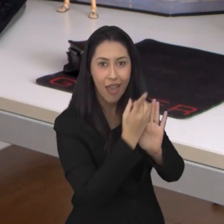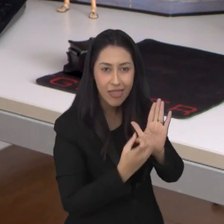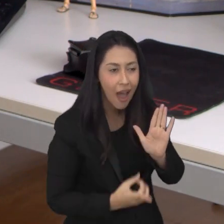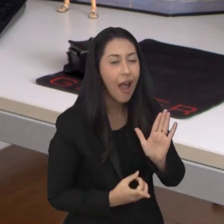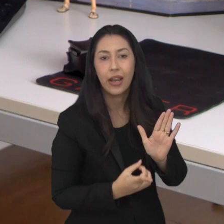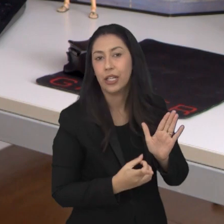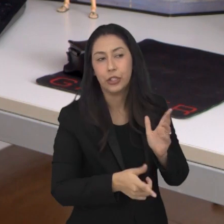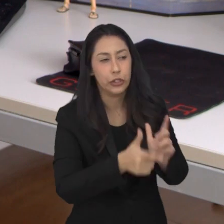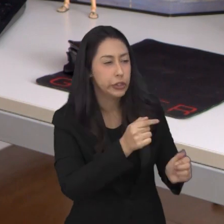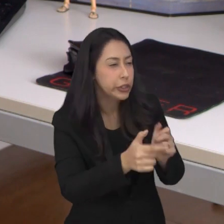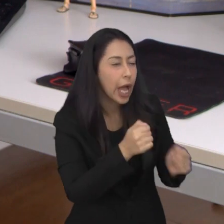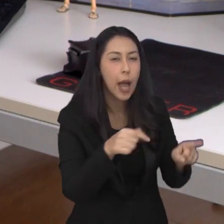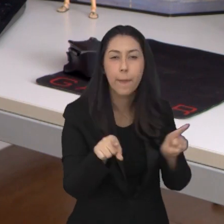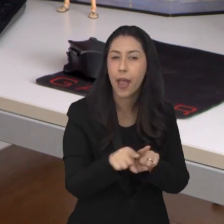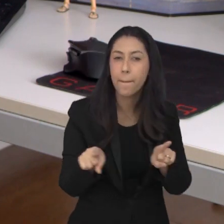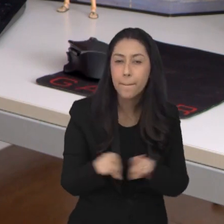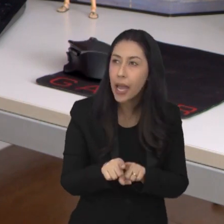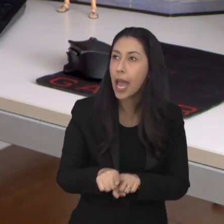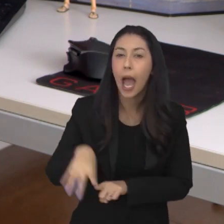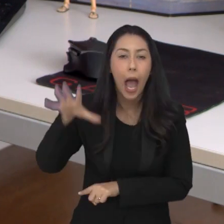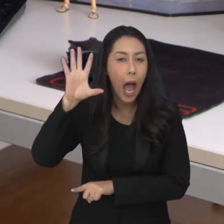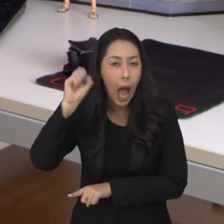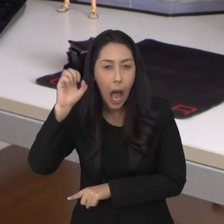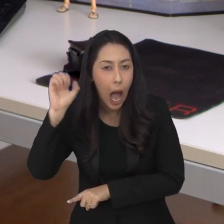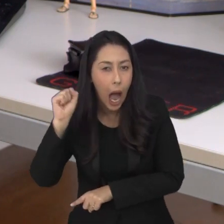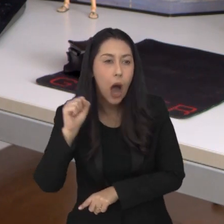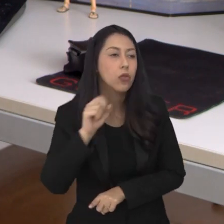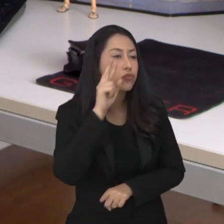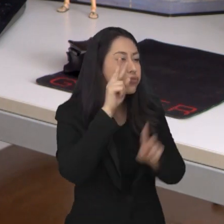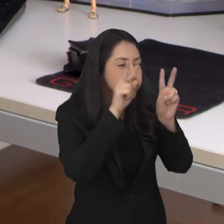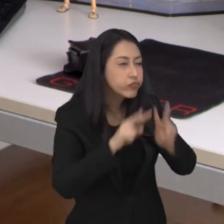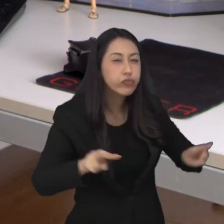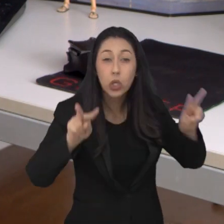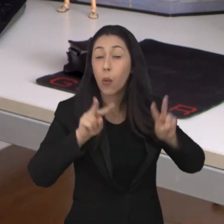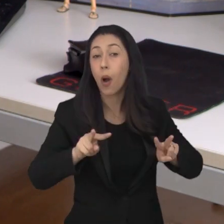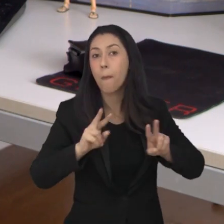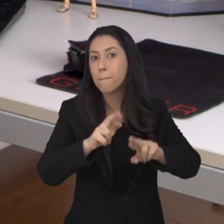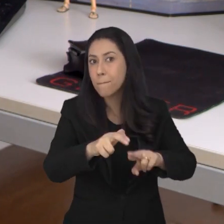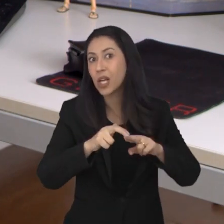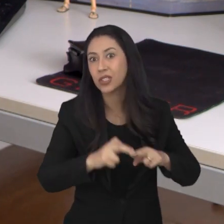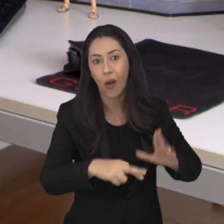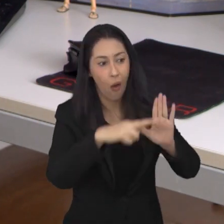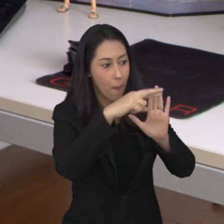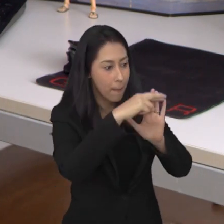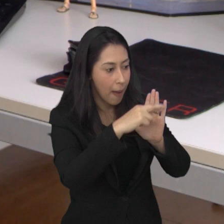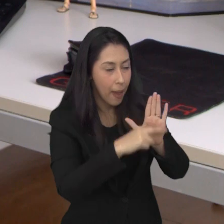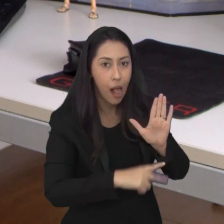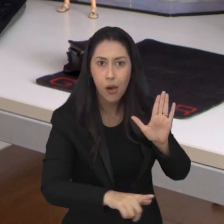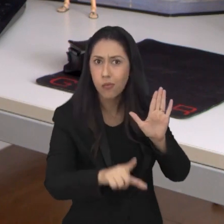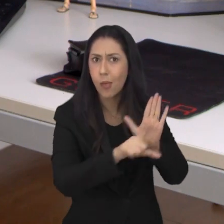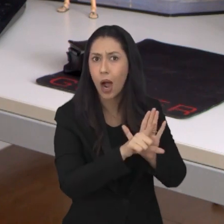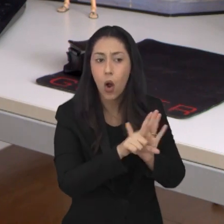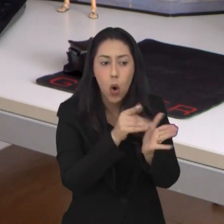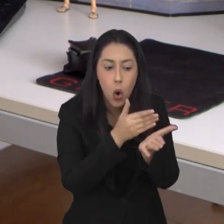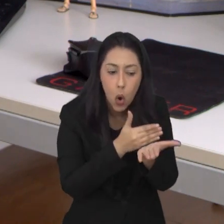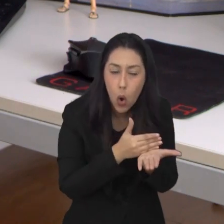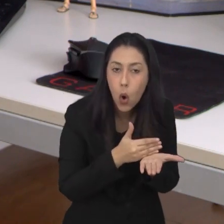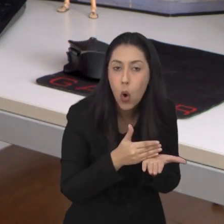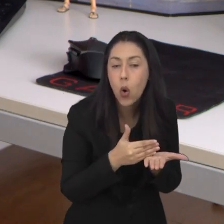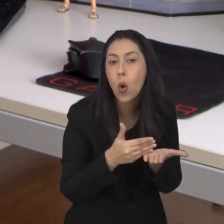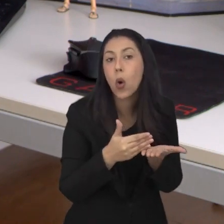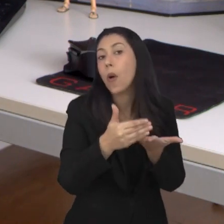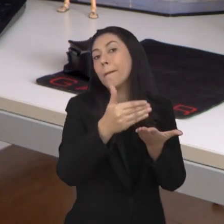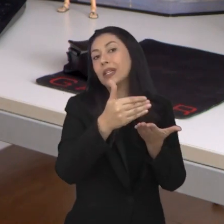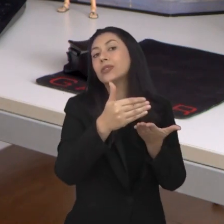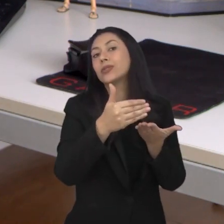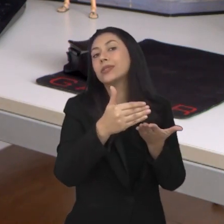de games, design de arte de games, design de áudio de games. Então o marco ele veio, ele é o primeiro passo de uma grande caminhada que a